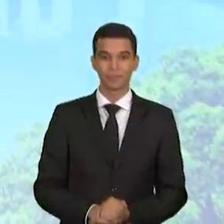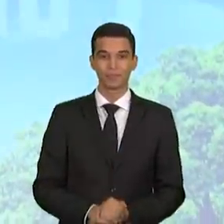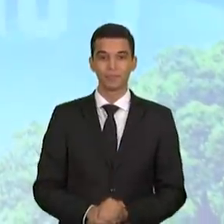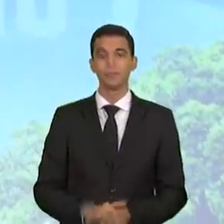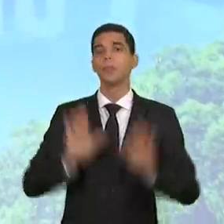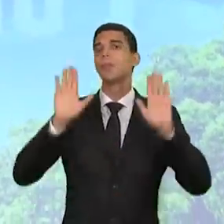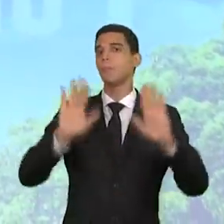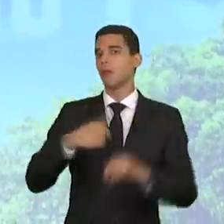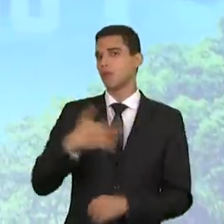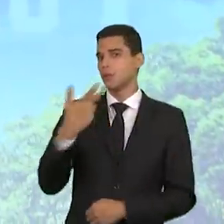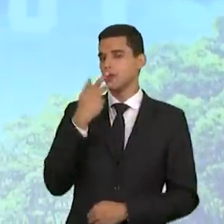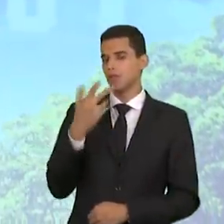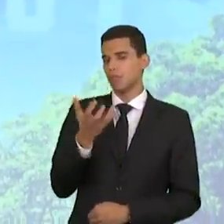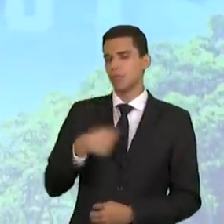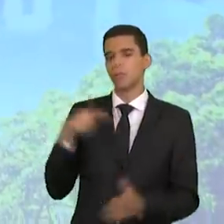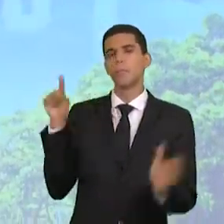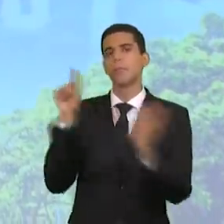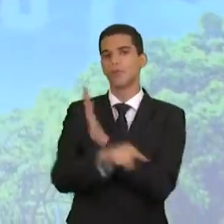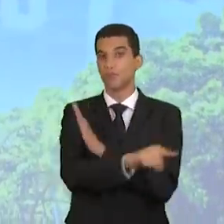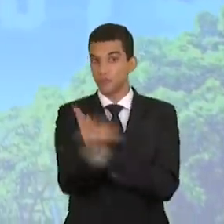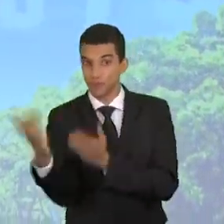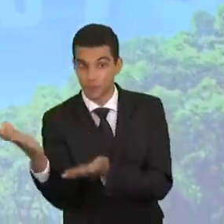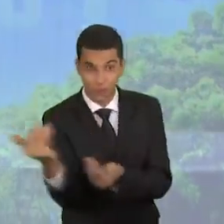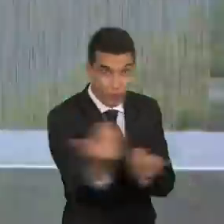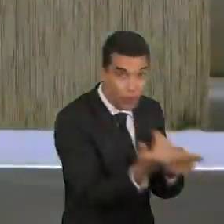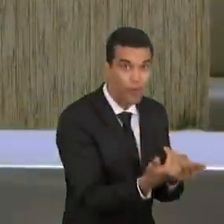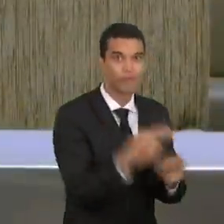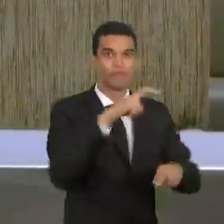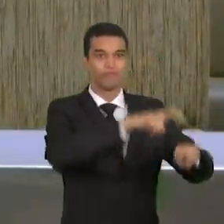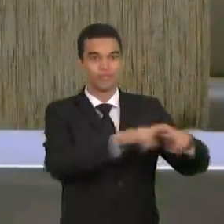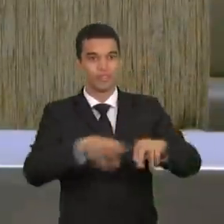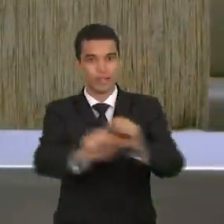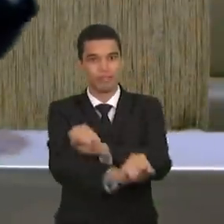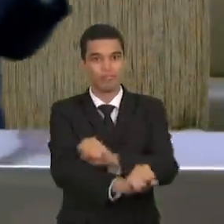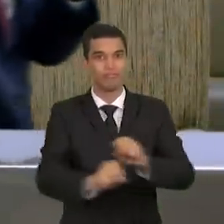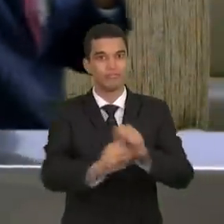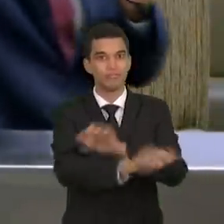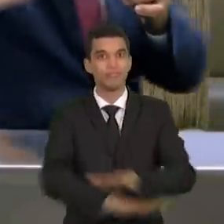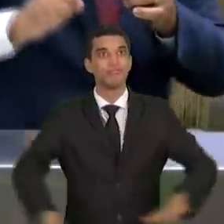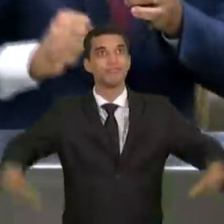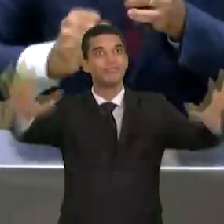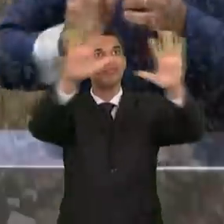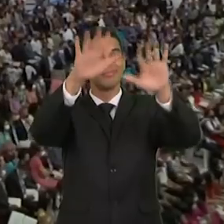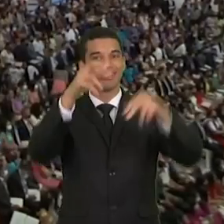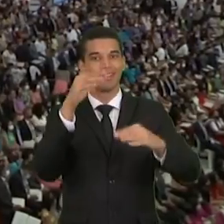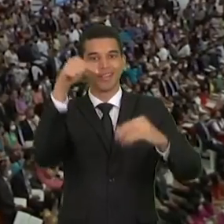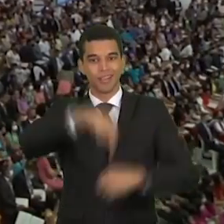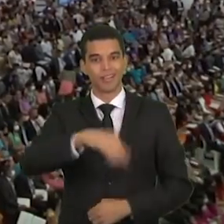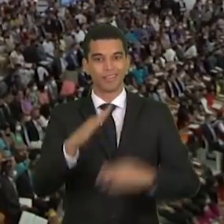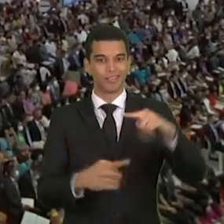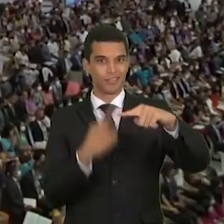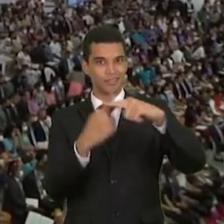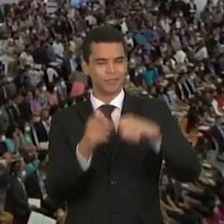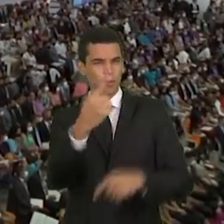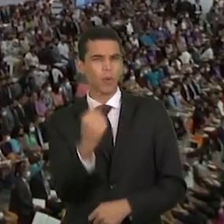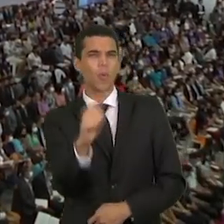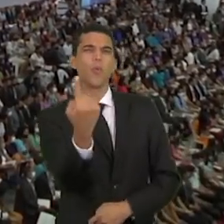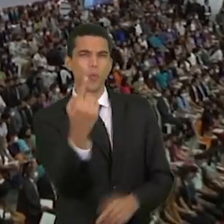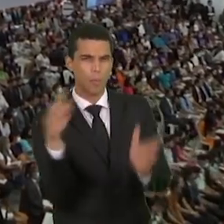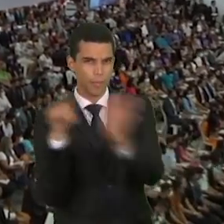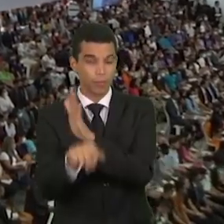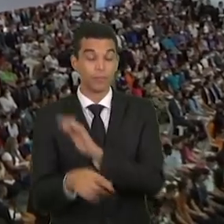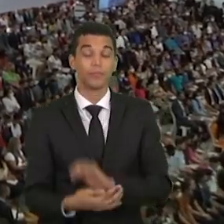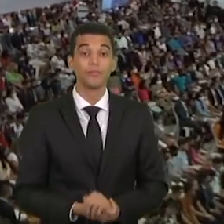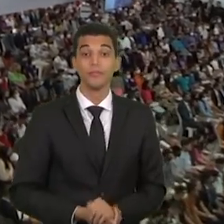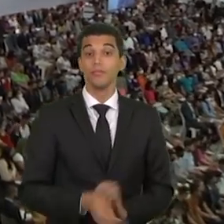uma pergunta aos meus caros jovens que estão ali pela galeria, espalhados por todo este templo. Uma pergunta: